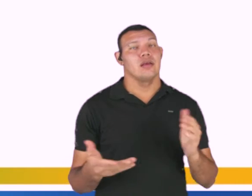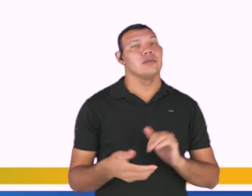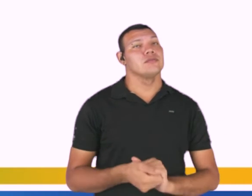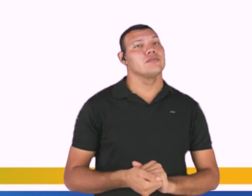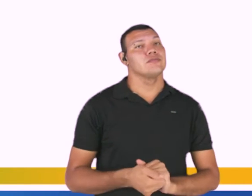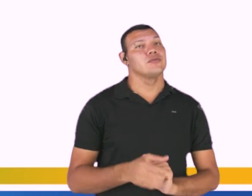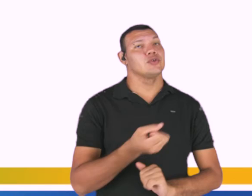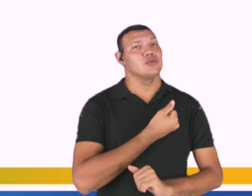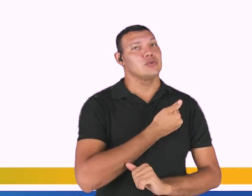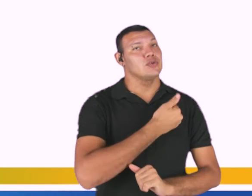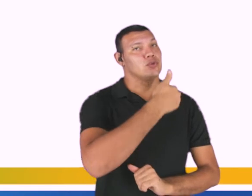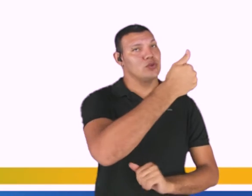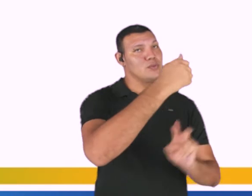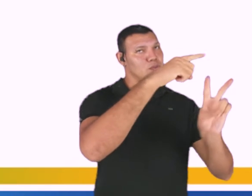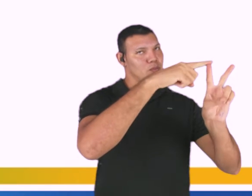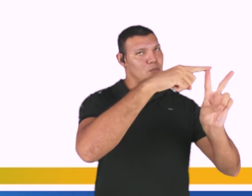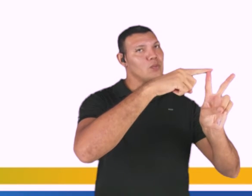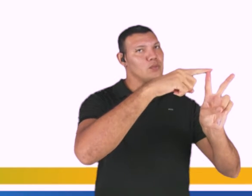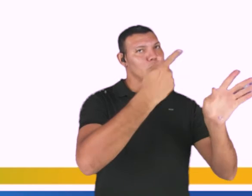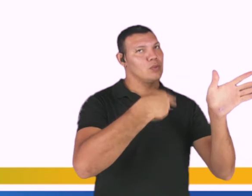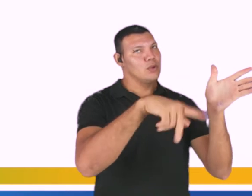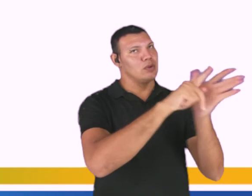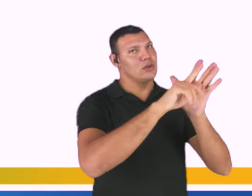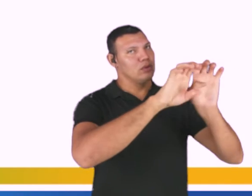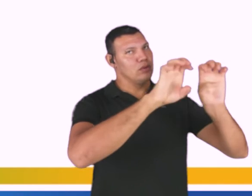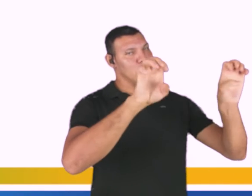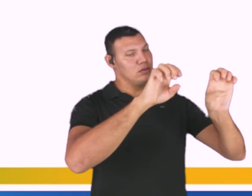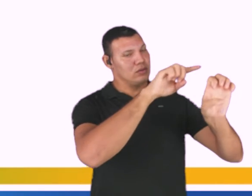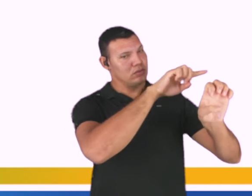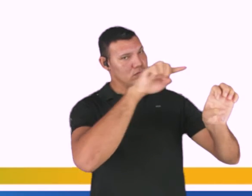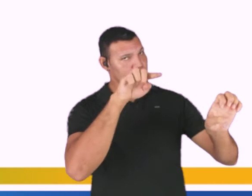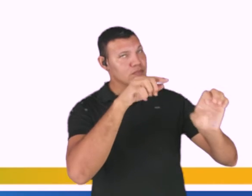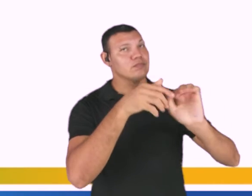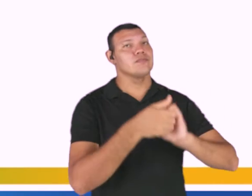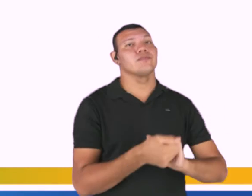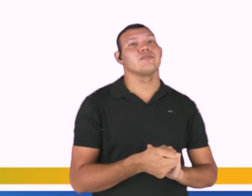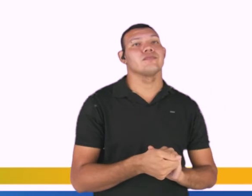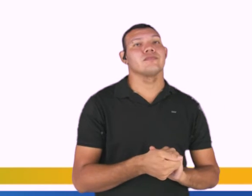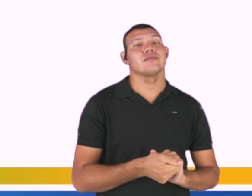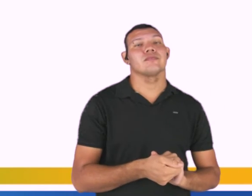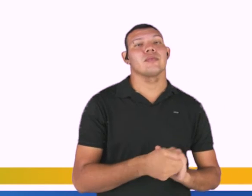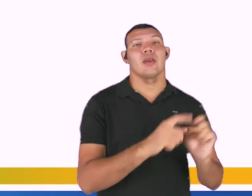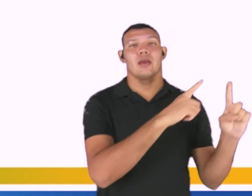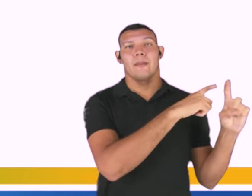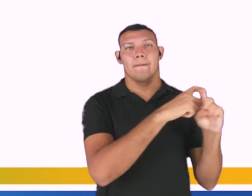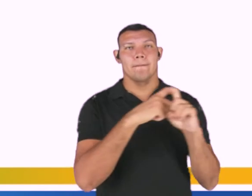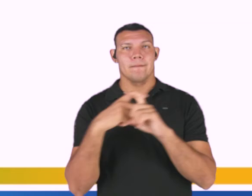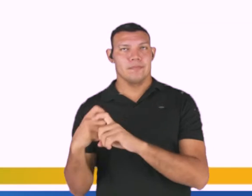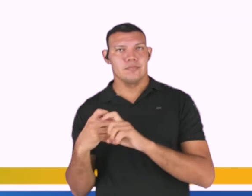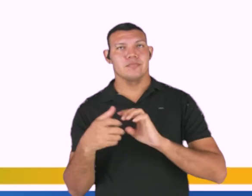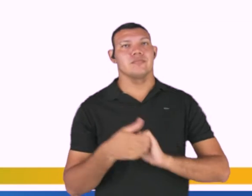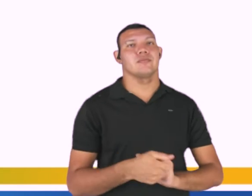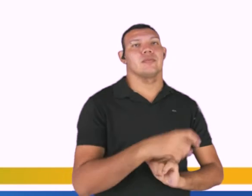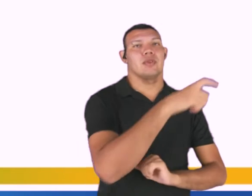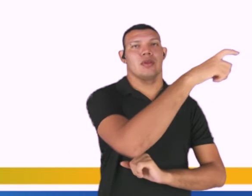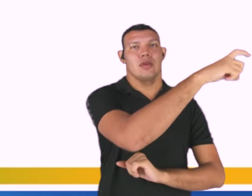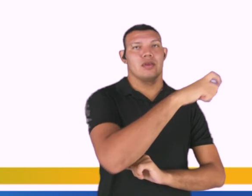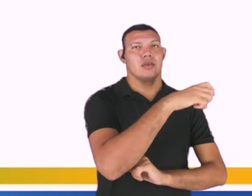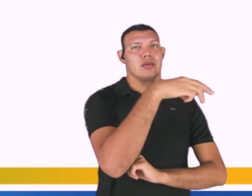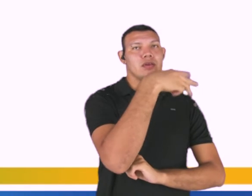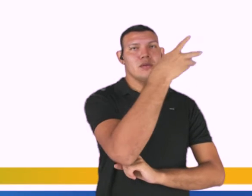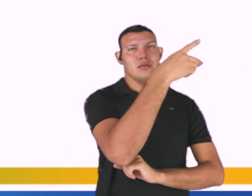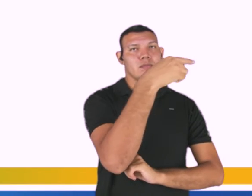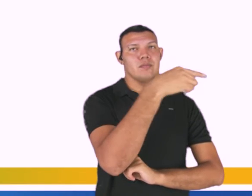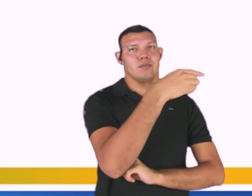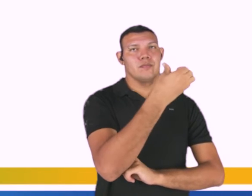o polinômio x ao cubo menos 6x ao quadrado mais 11 menos 6, ele é divisível por